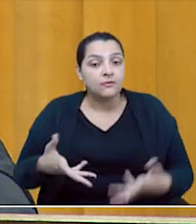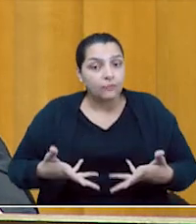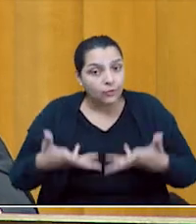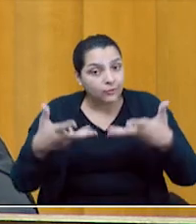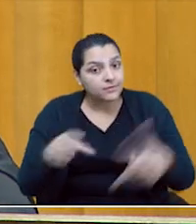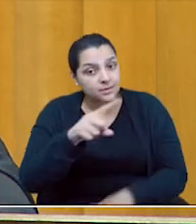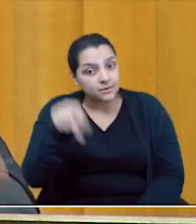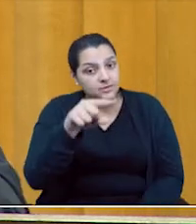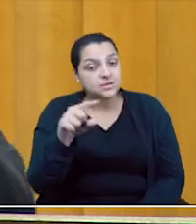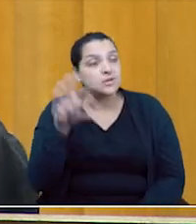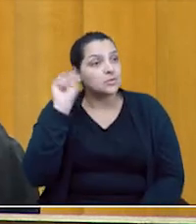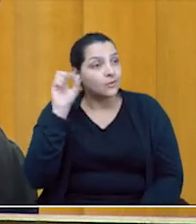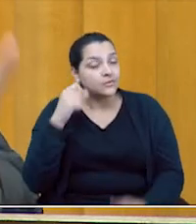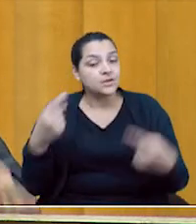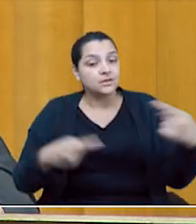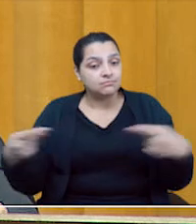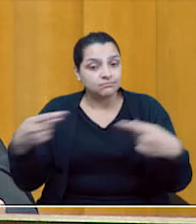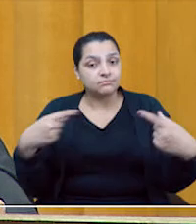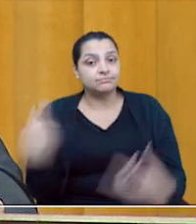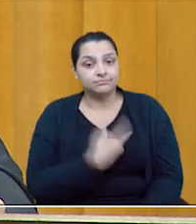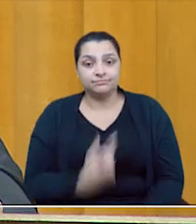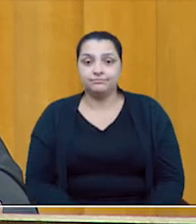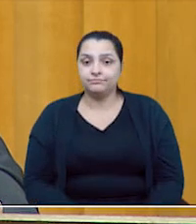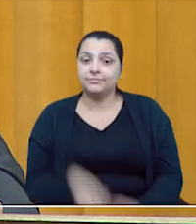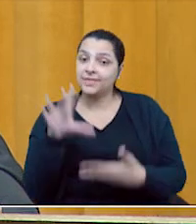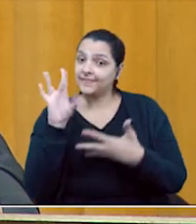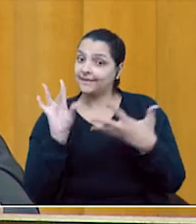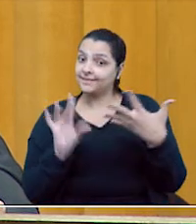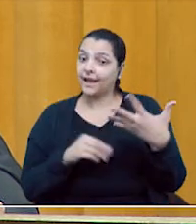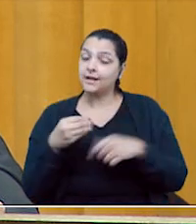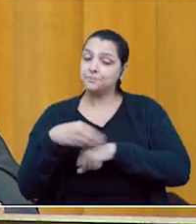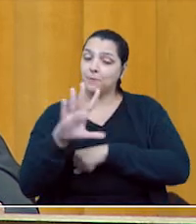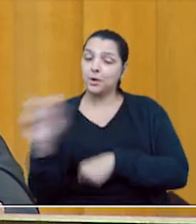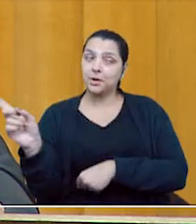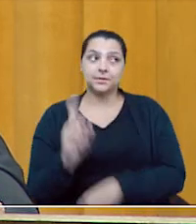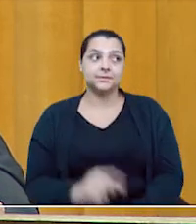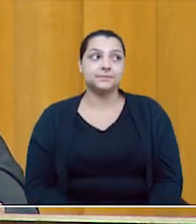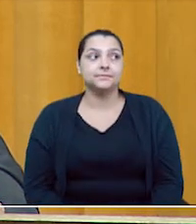debater conosco isso. Não vou me deter a detalhes, não vou dar spoiler.